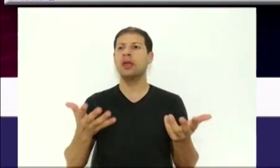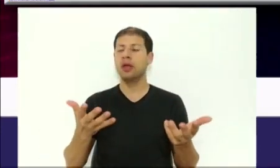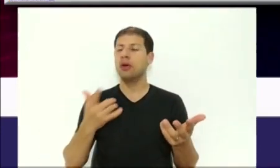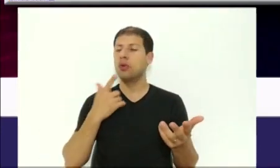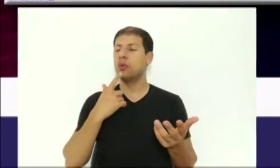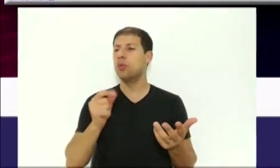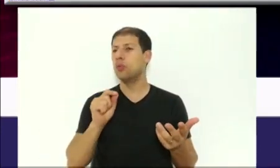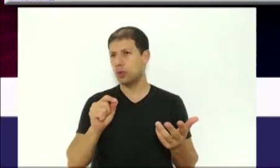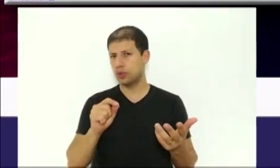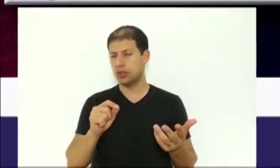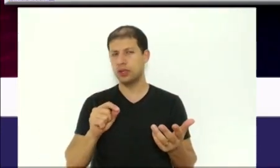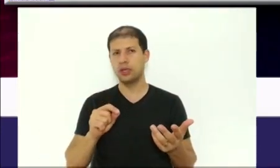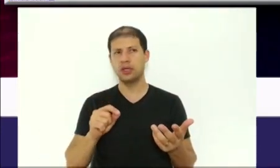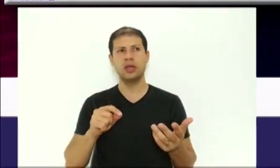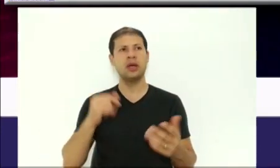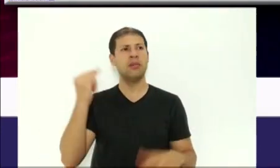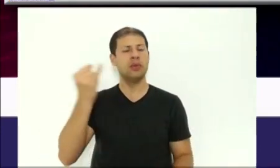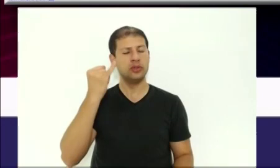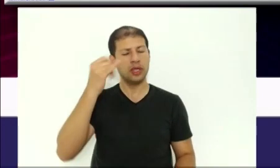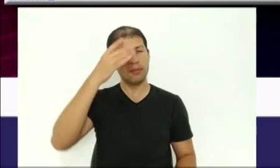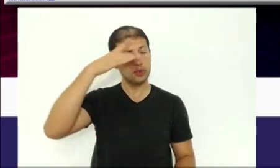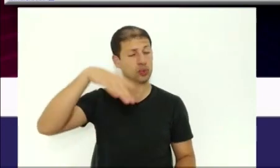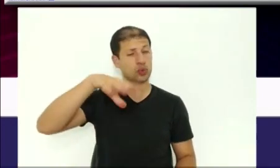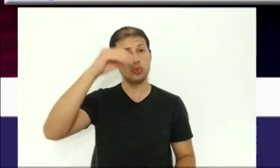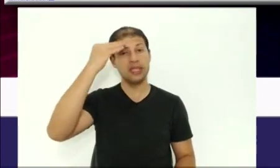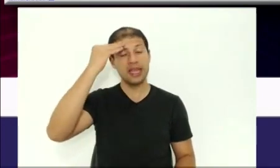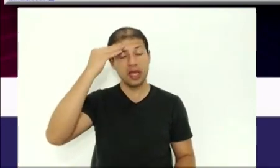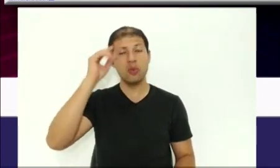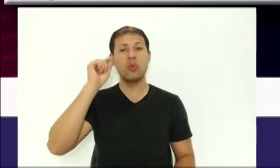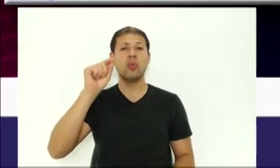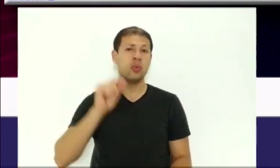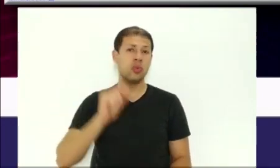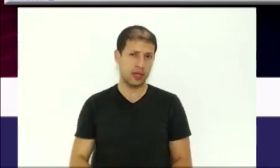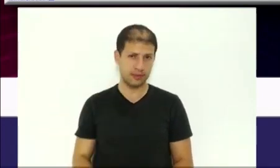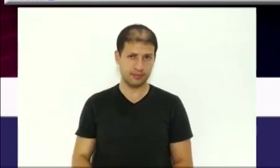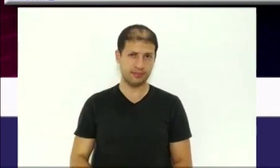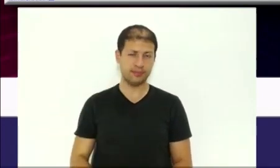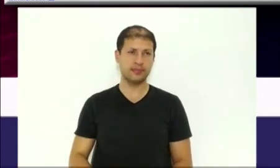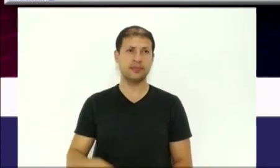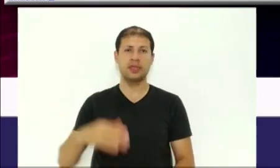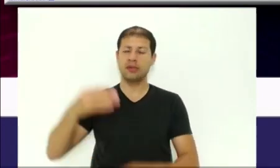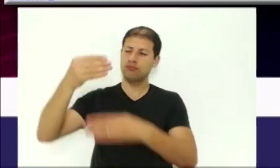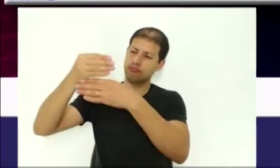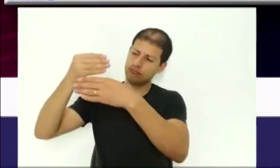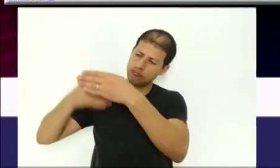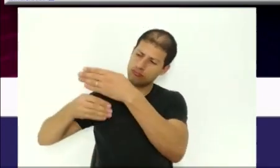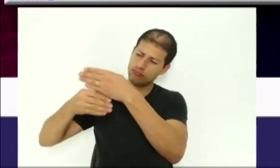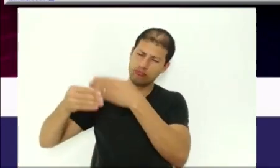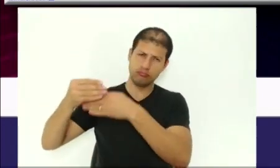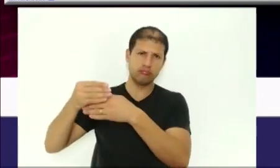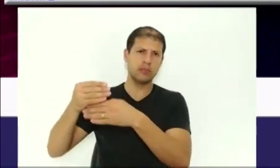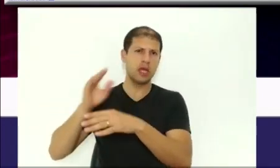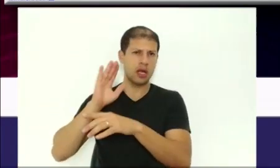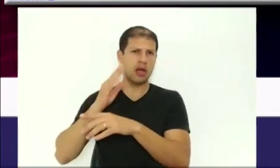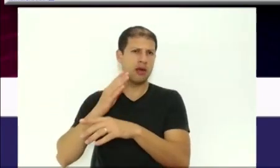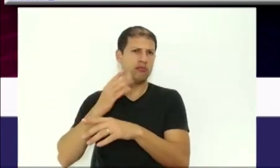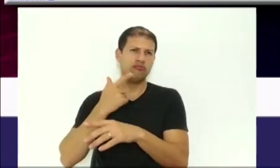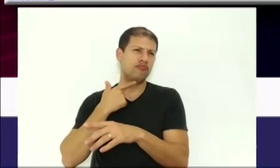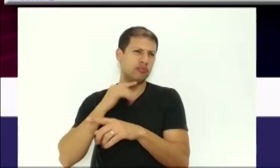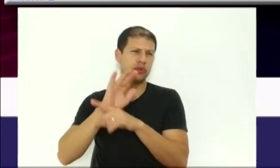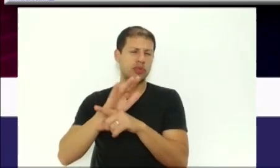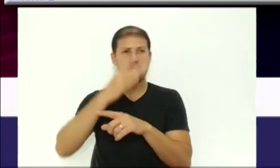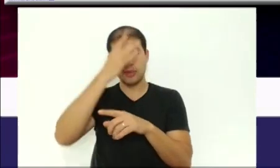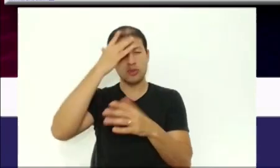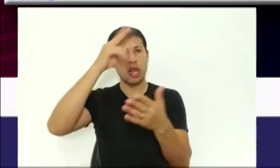O que é importante as pessoas entenderem? Os slides têm essa intenção, depois a pessoa lendo, ela vai entender um